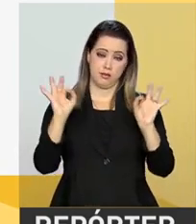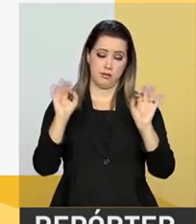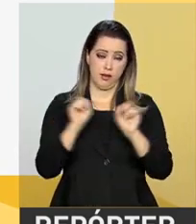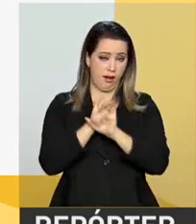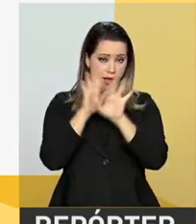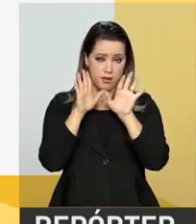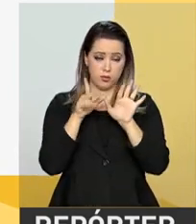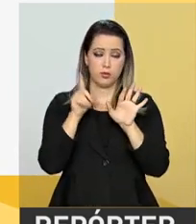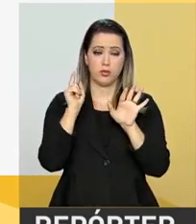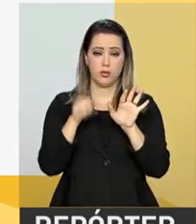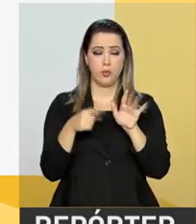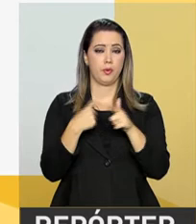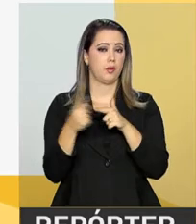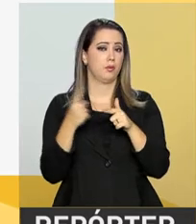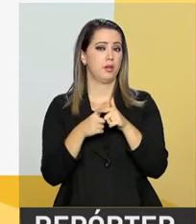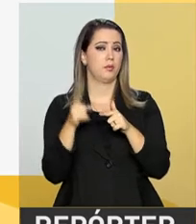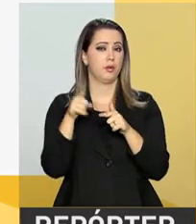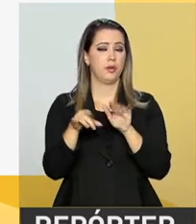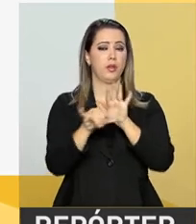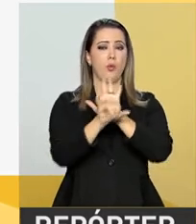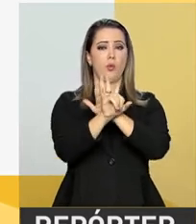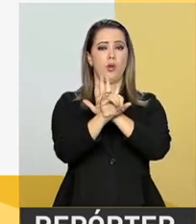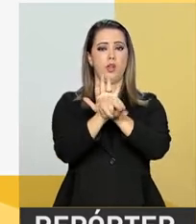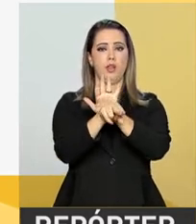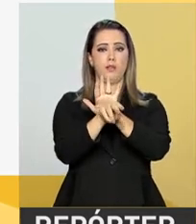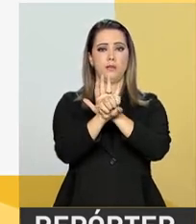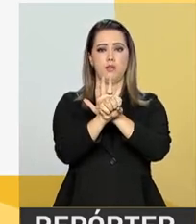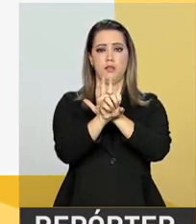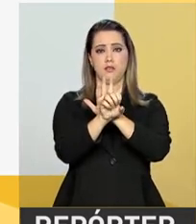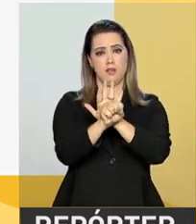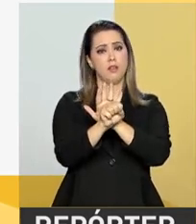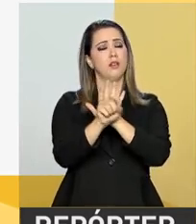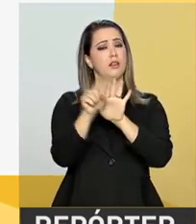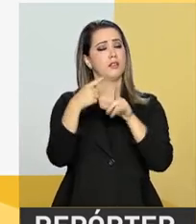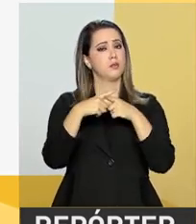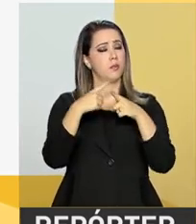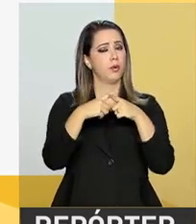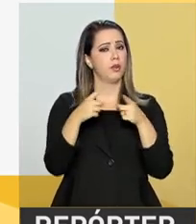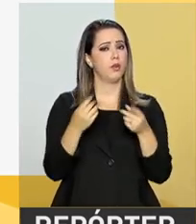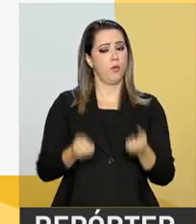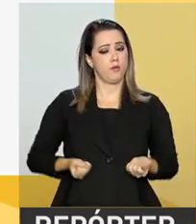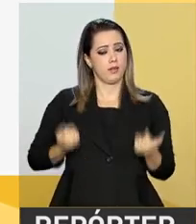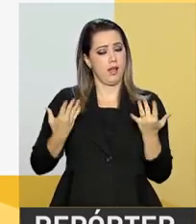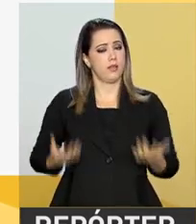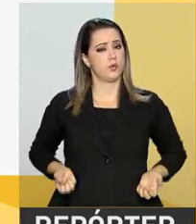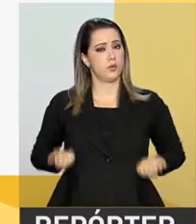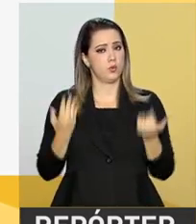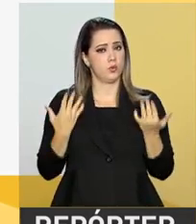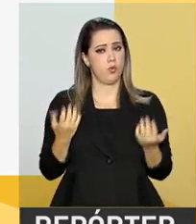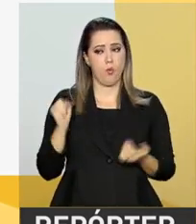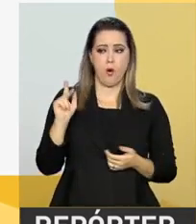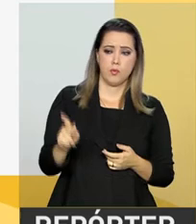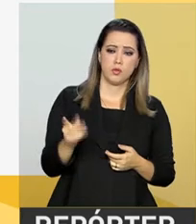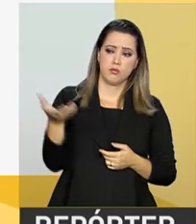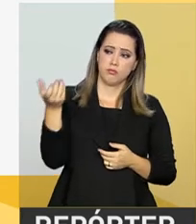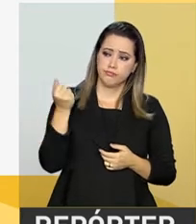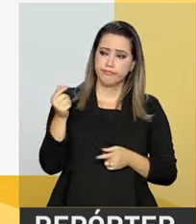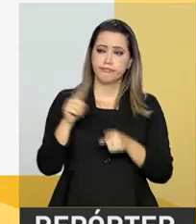é os gastos da previdência representando